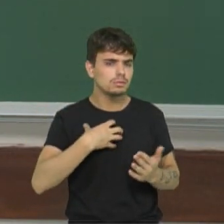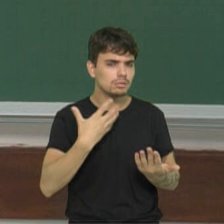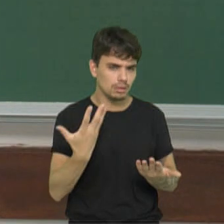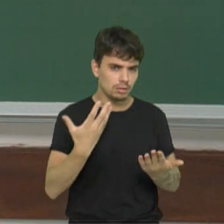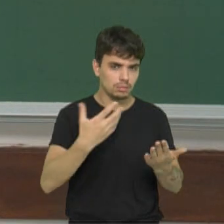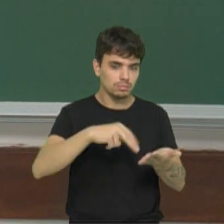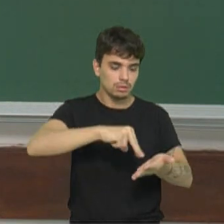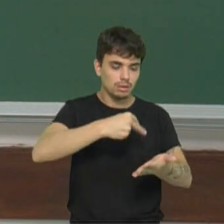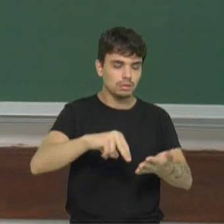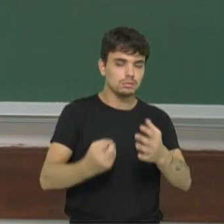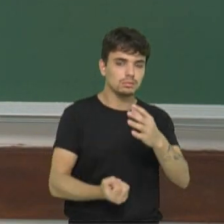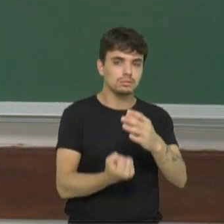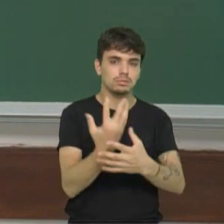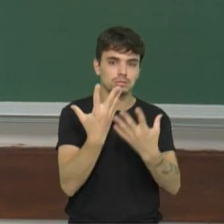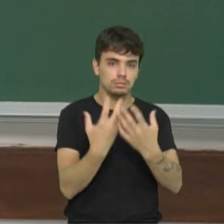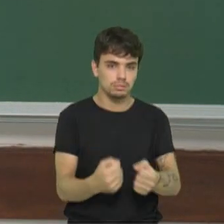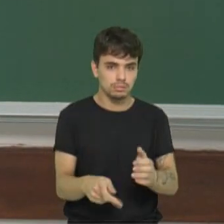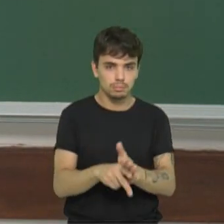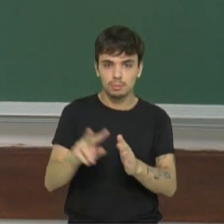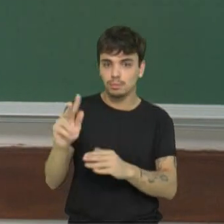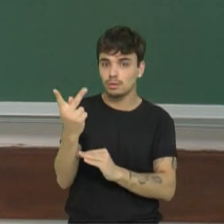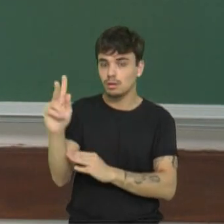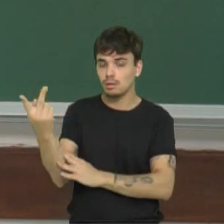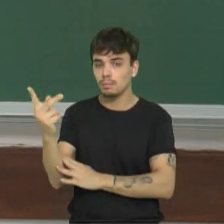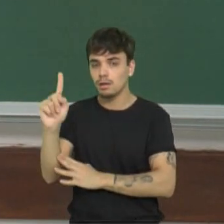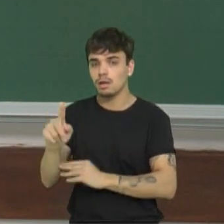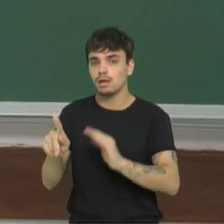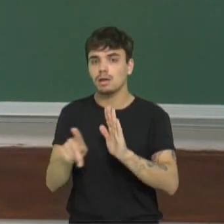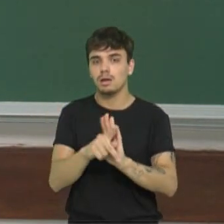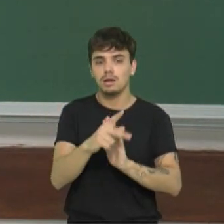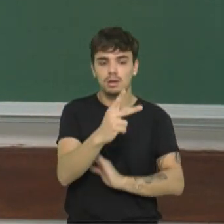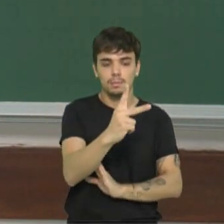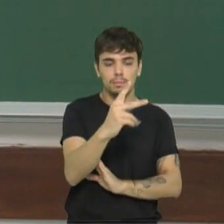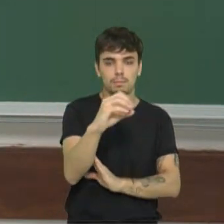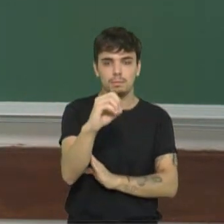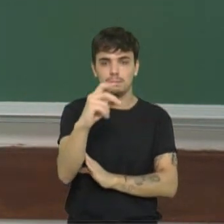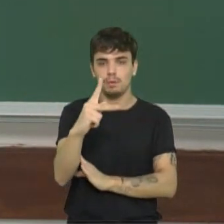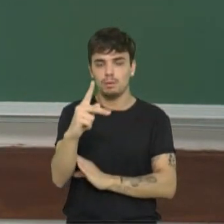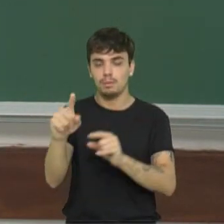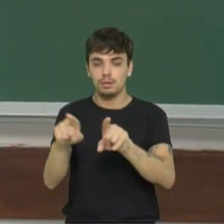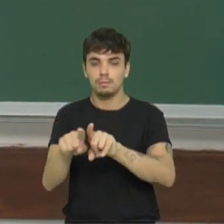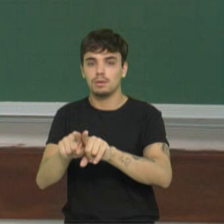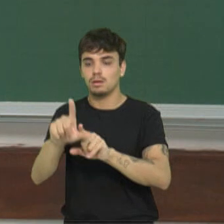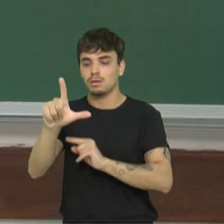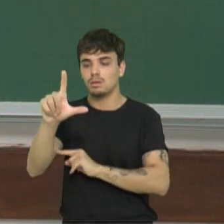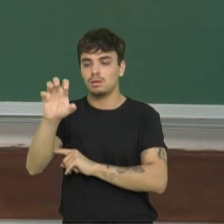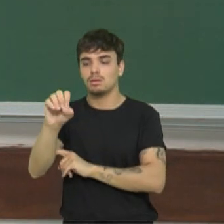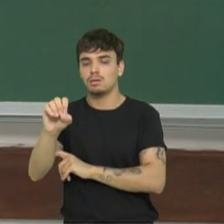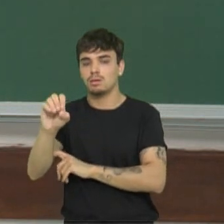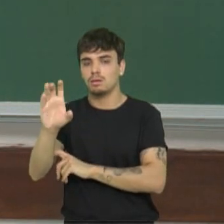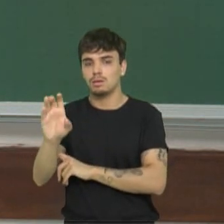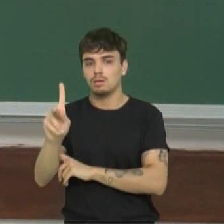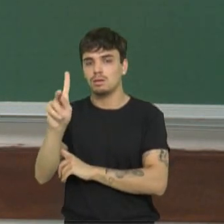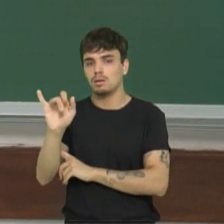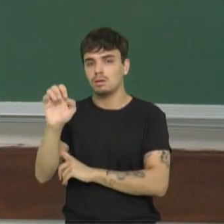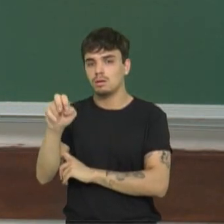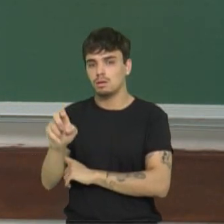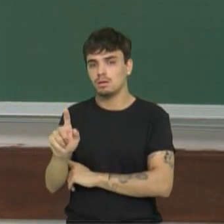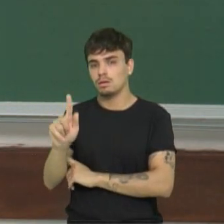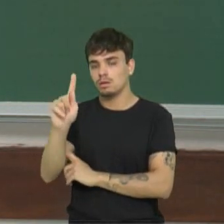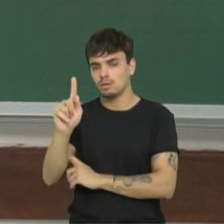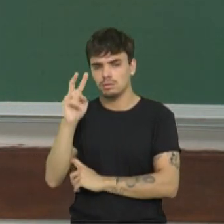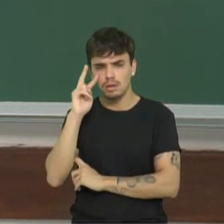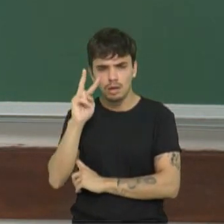eram considerados danças do hip hop eram o popping, né, e o locking. A gente viu esses dois estilos nas nossas